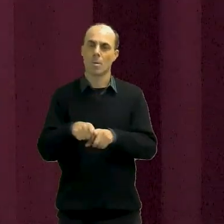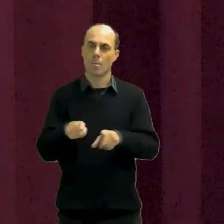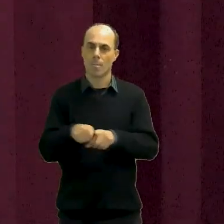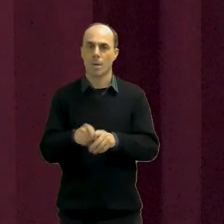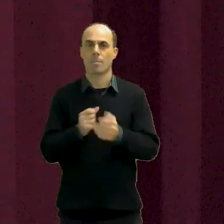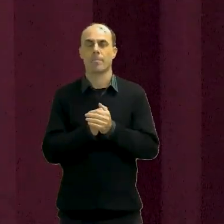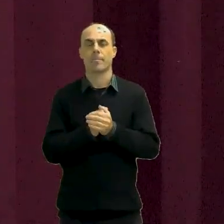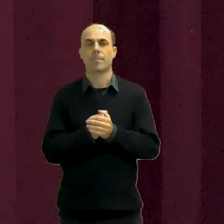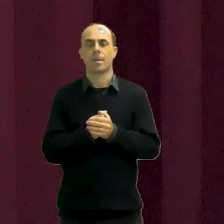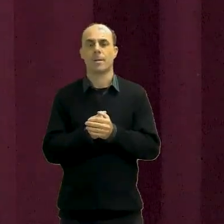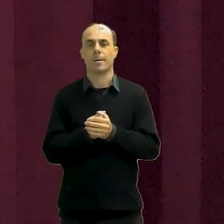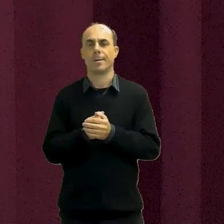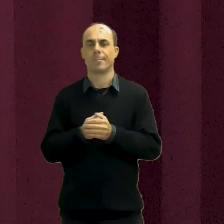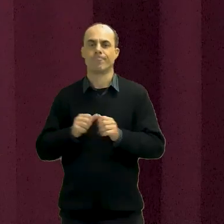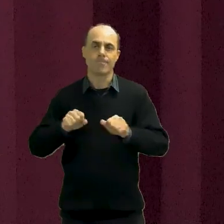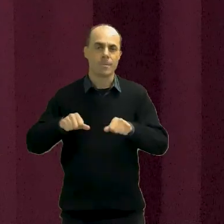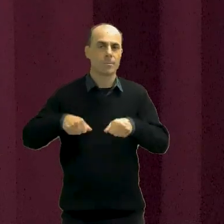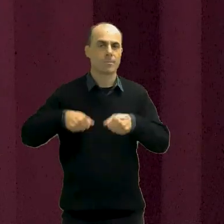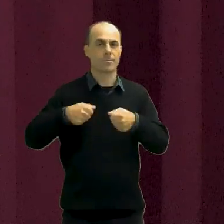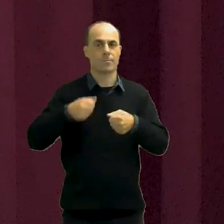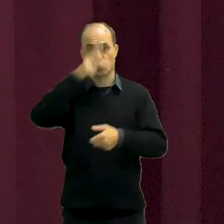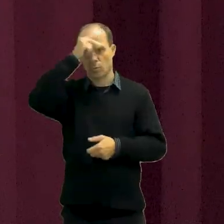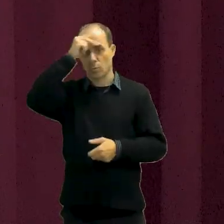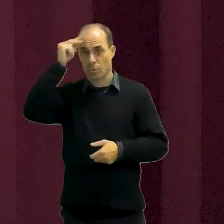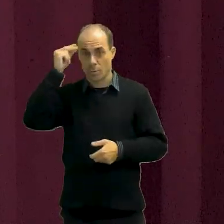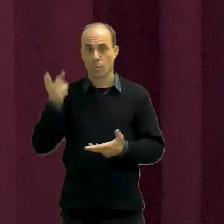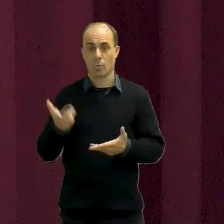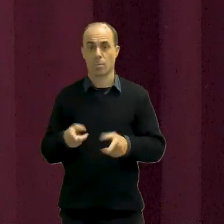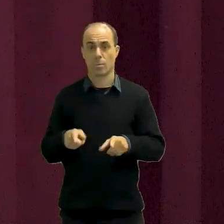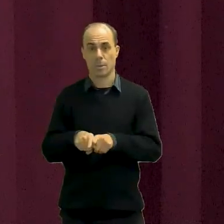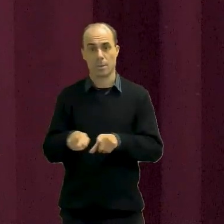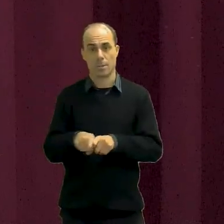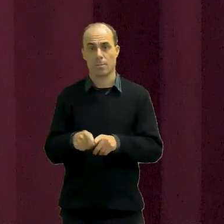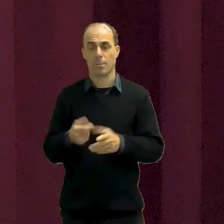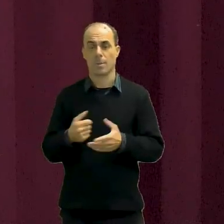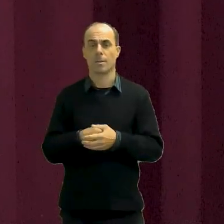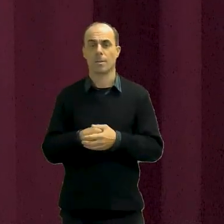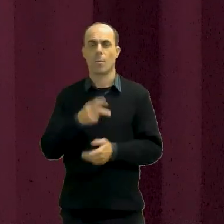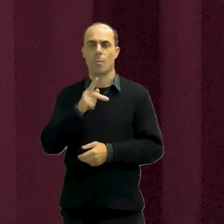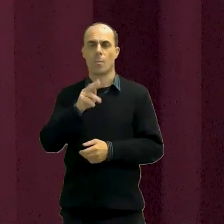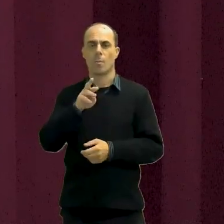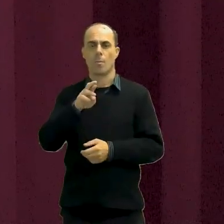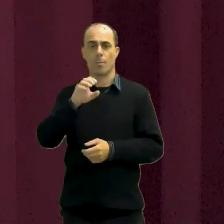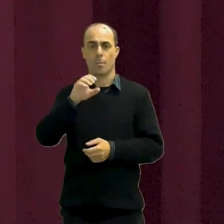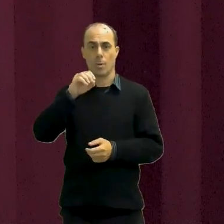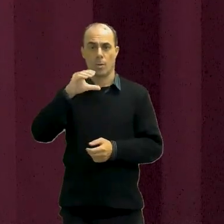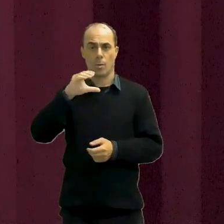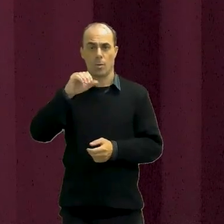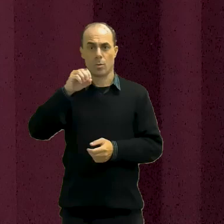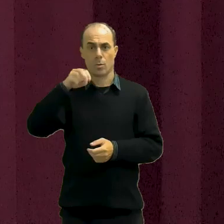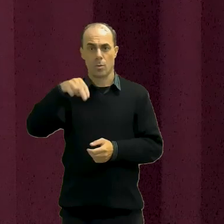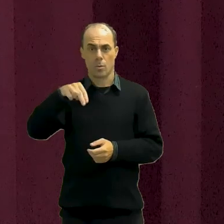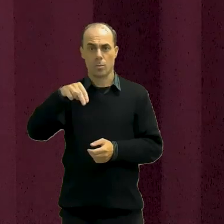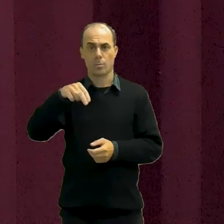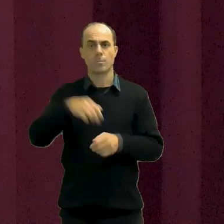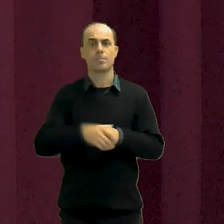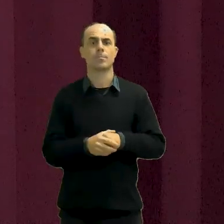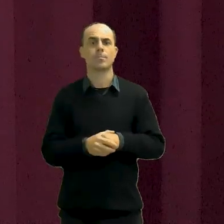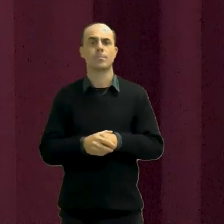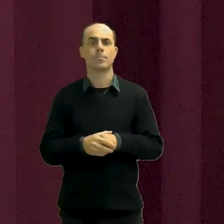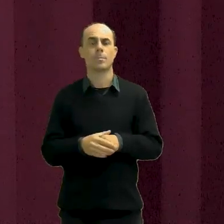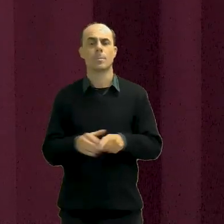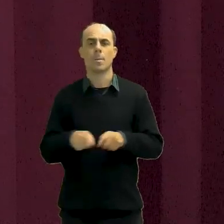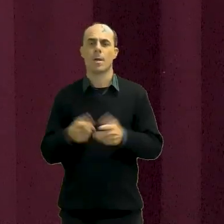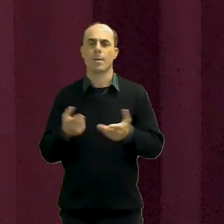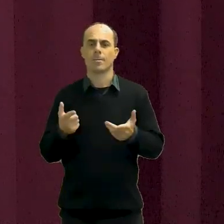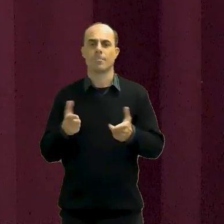PROCON você tem n n entidades que também buscam o acesso à justiça da população Então essa tarefa da